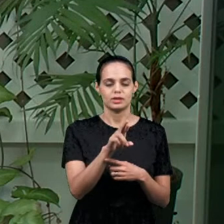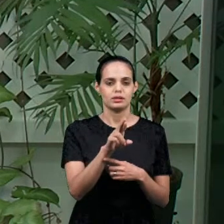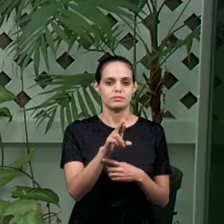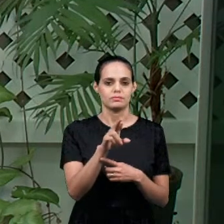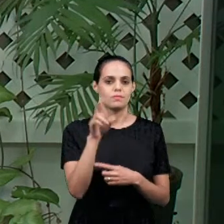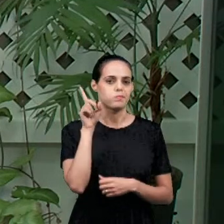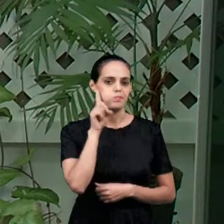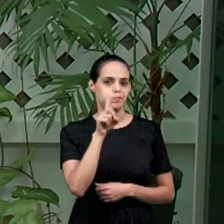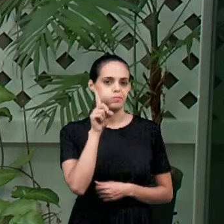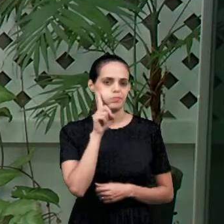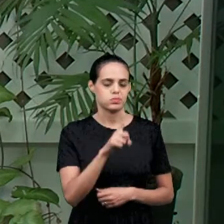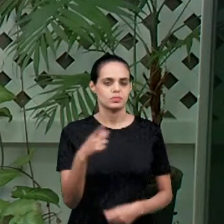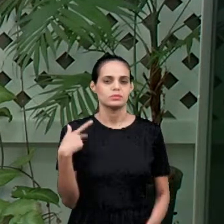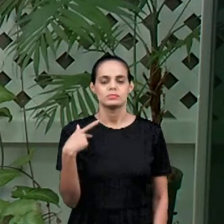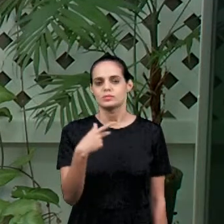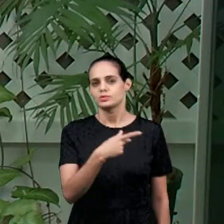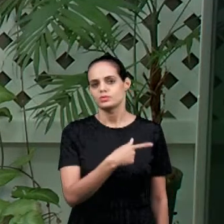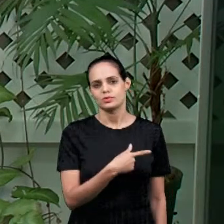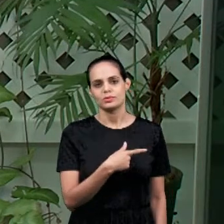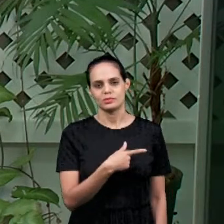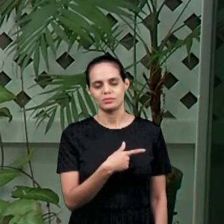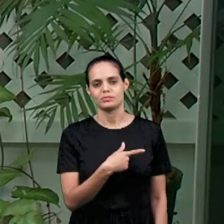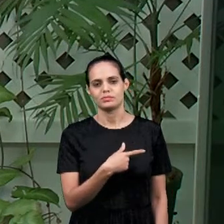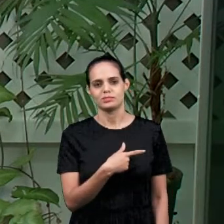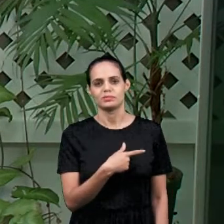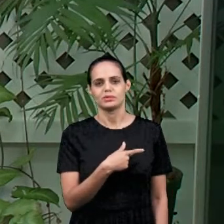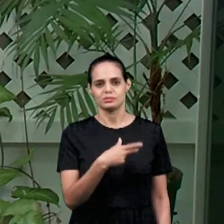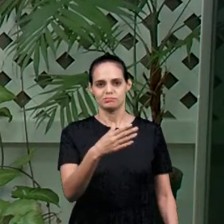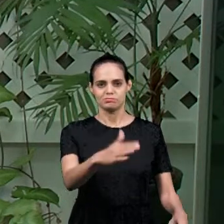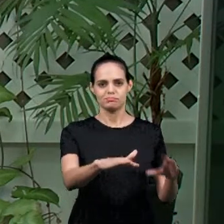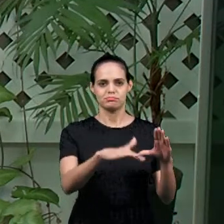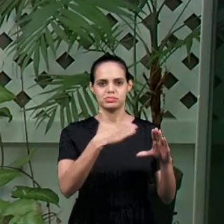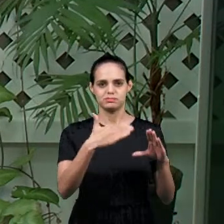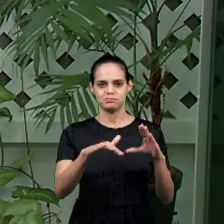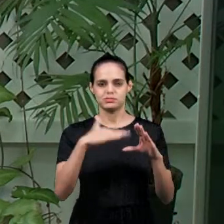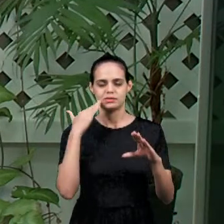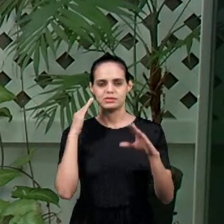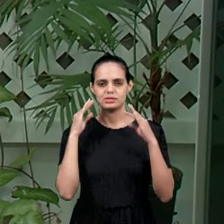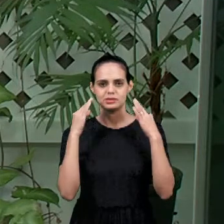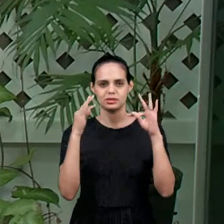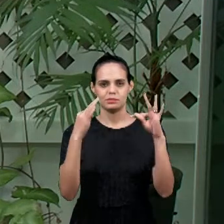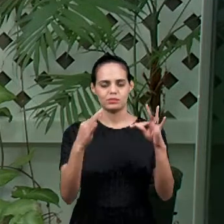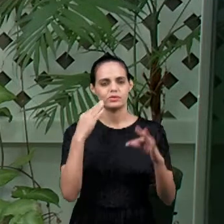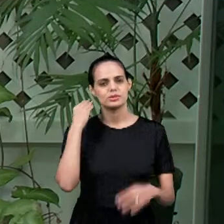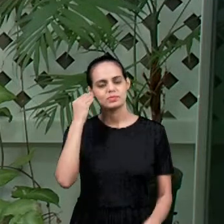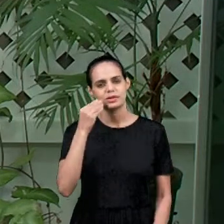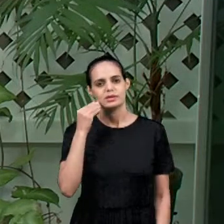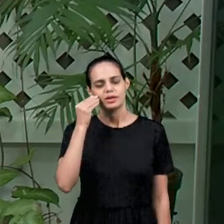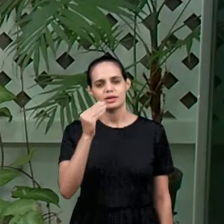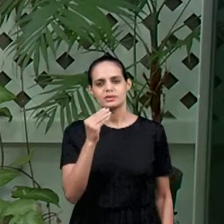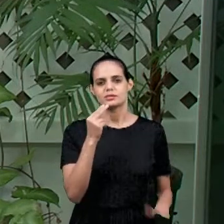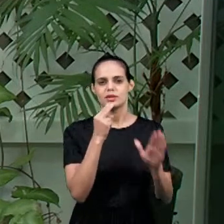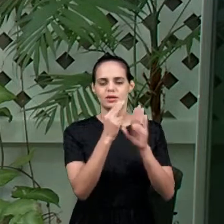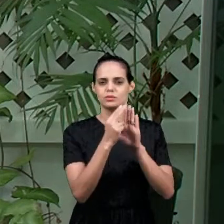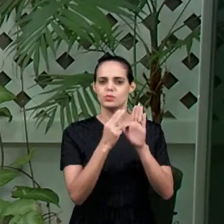os testemunhos das alegrias desses irmãos, seus nomes aqui, diáconos aqui, o Décio, o